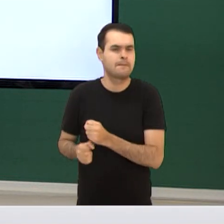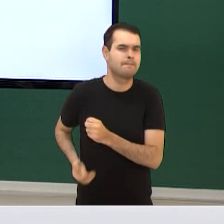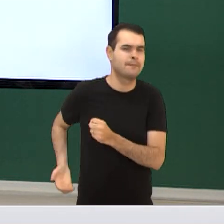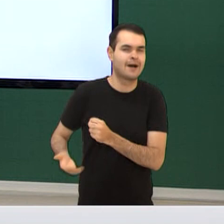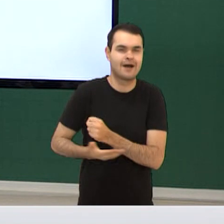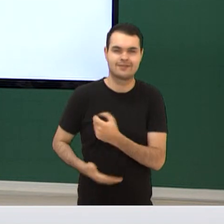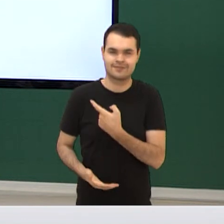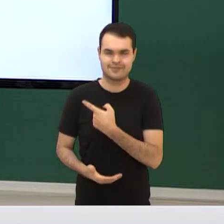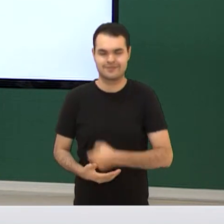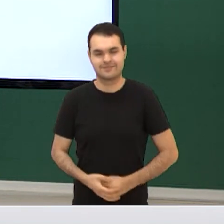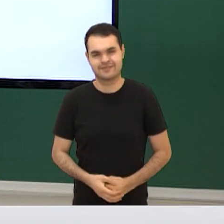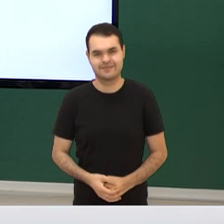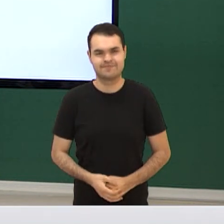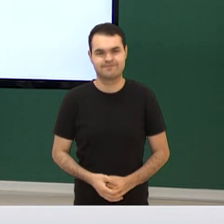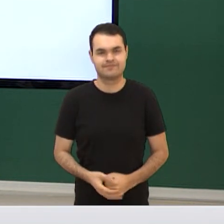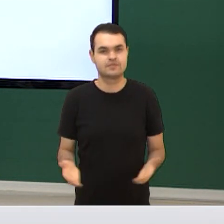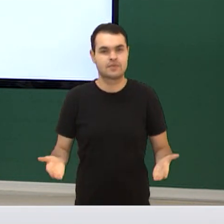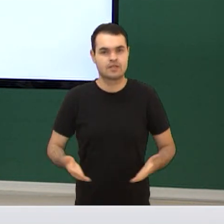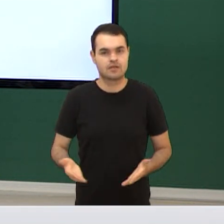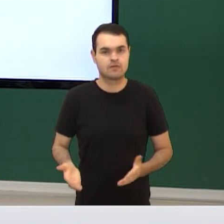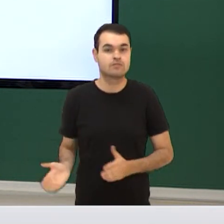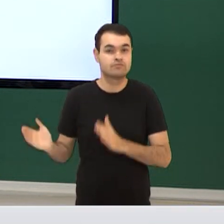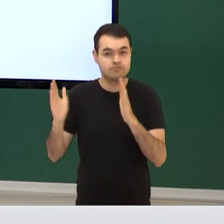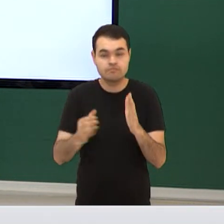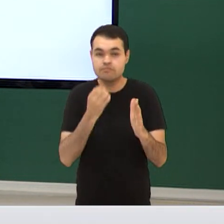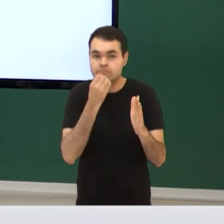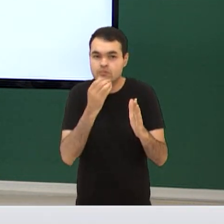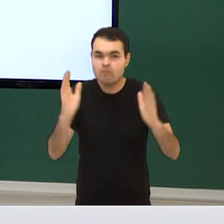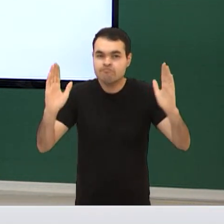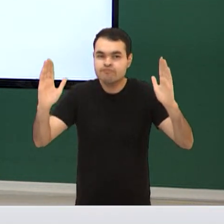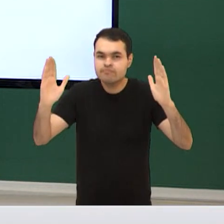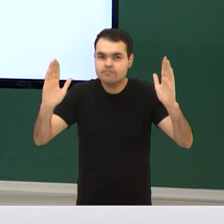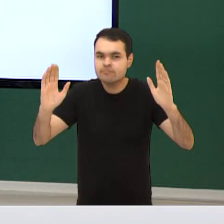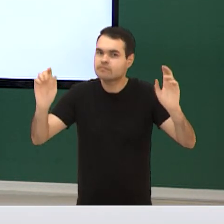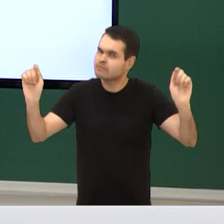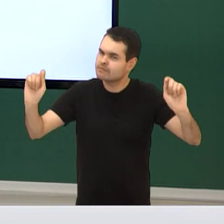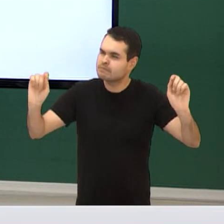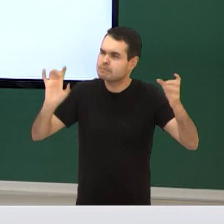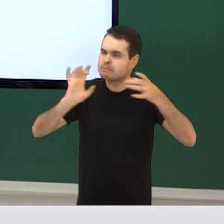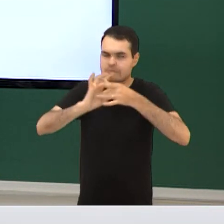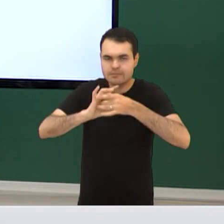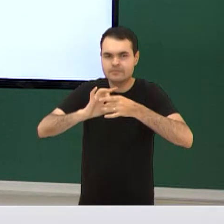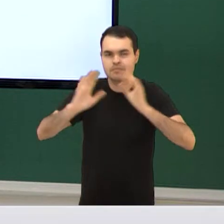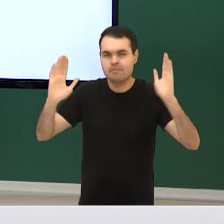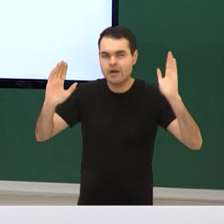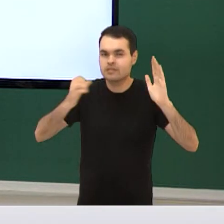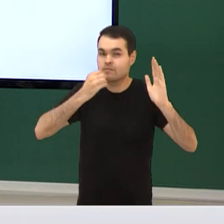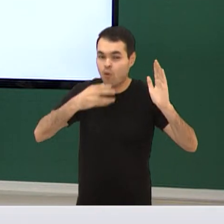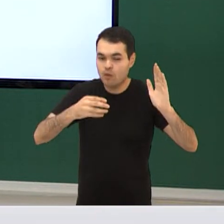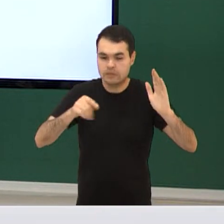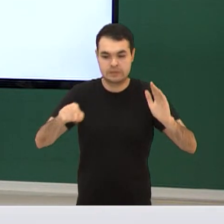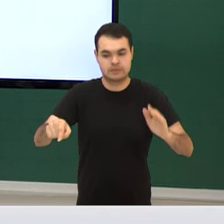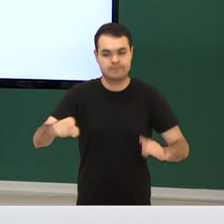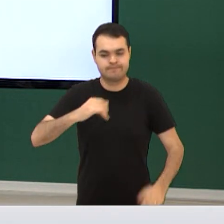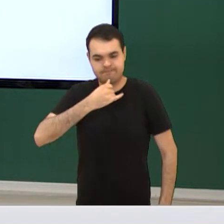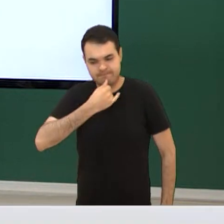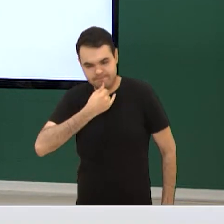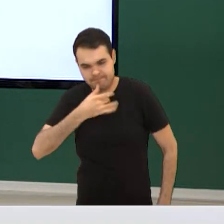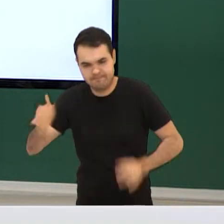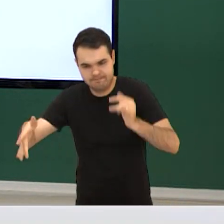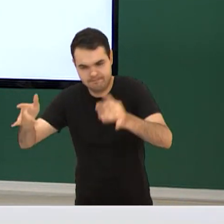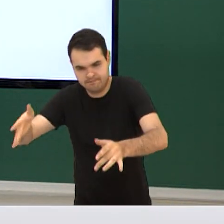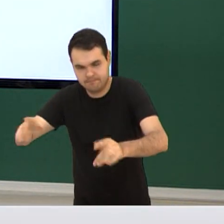40%. Então, você coloca um xizinho ali e multiplica em x. Então, vai ficar 100 vezes x igual a